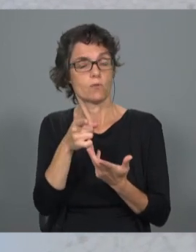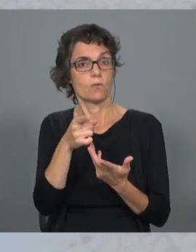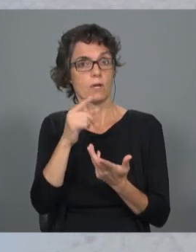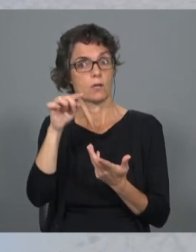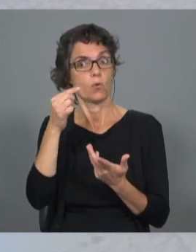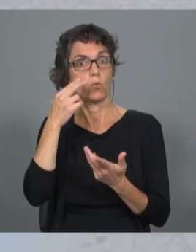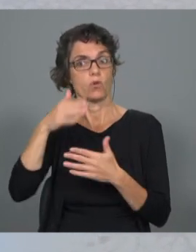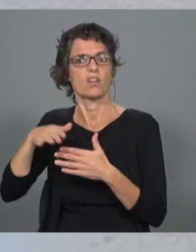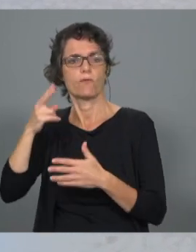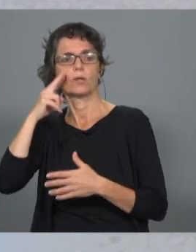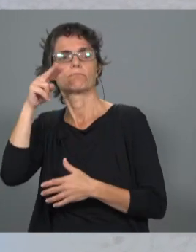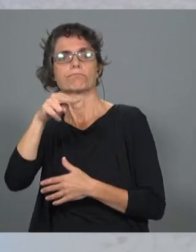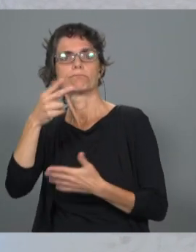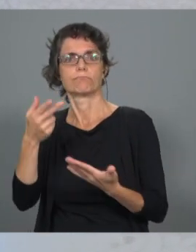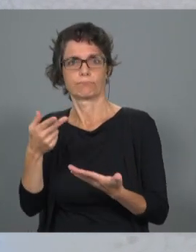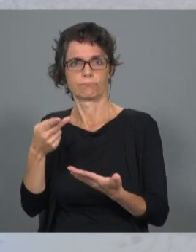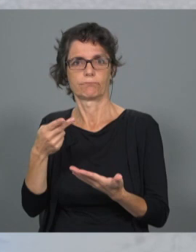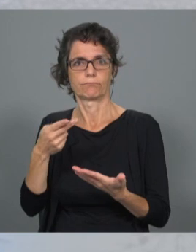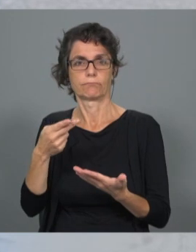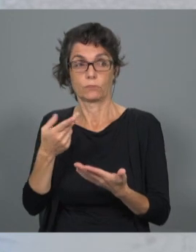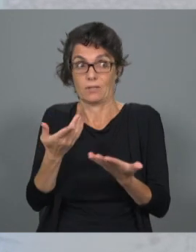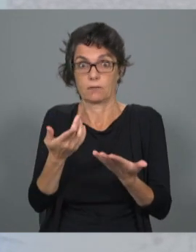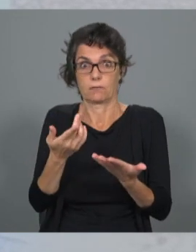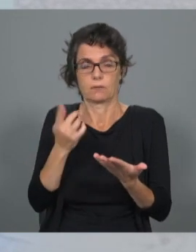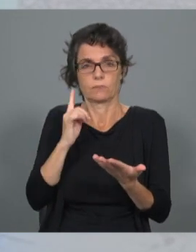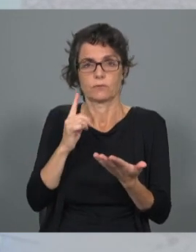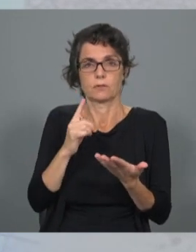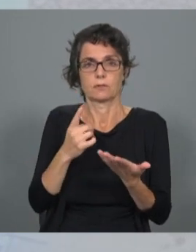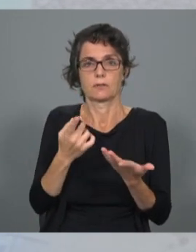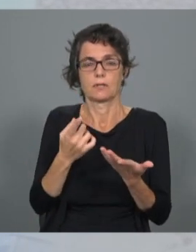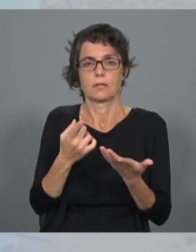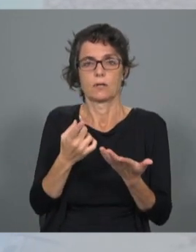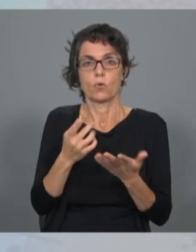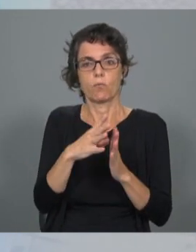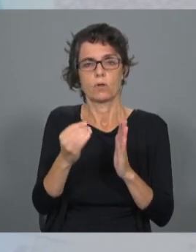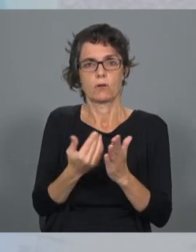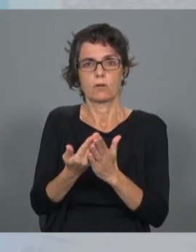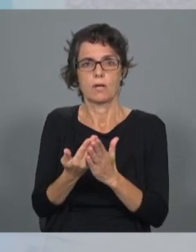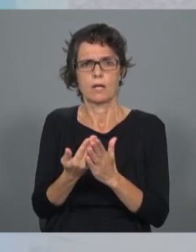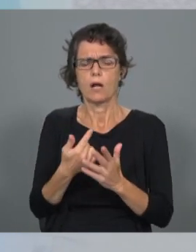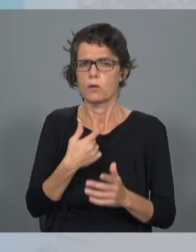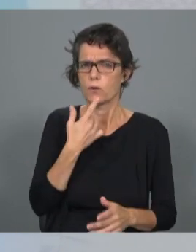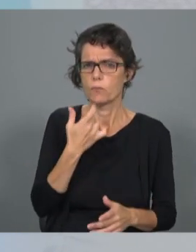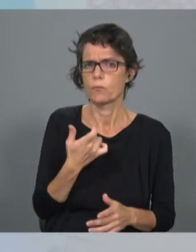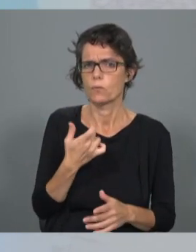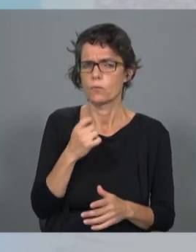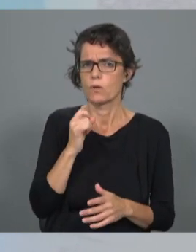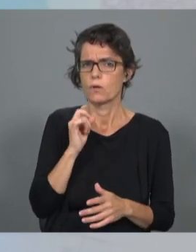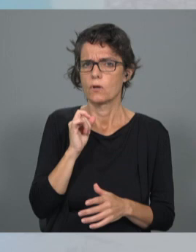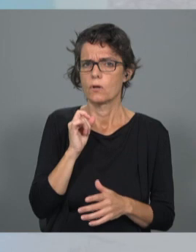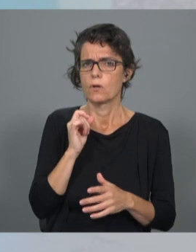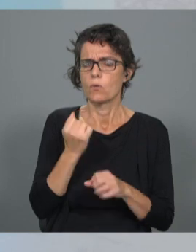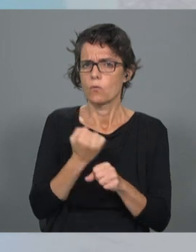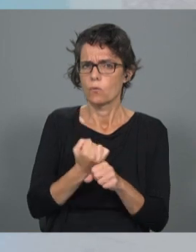pessoas. Tem que ser um exemplo. Pode trabalhar uma vida inteira junto daquelas pessoas, mas